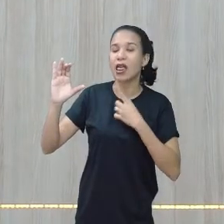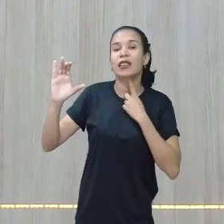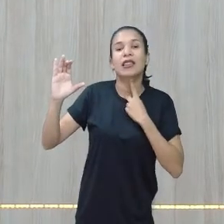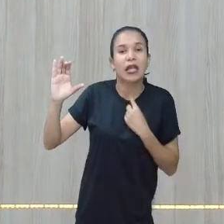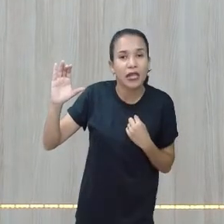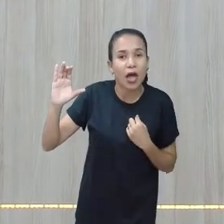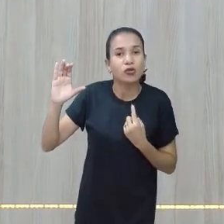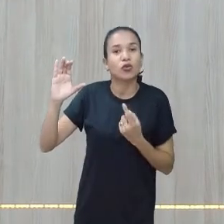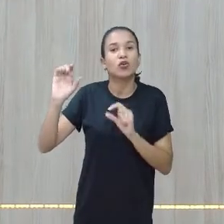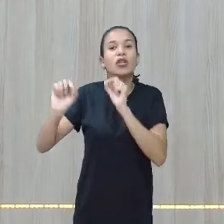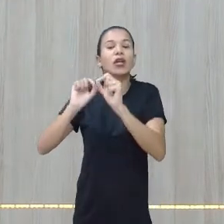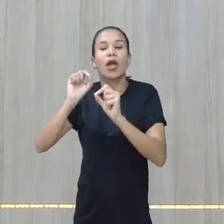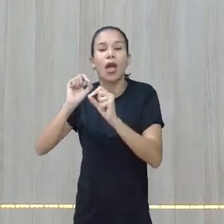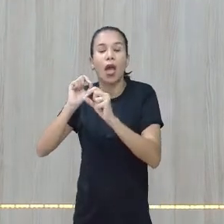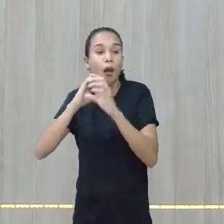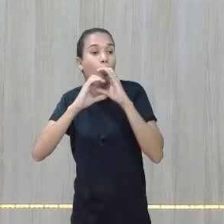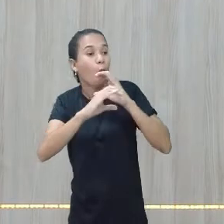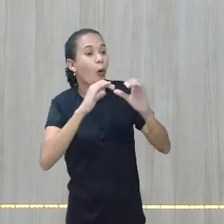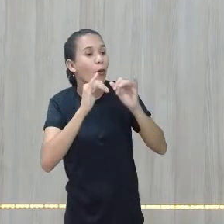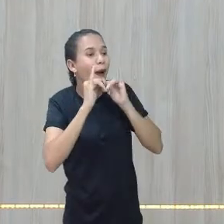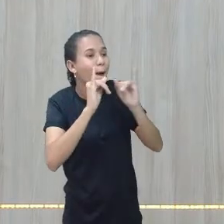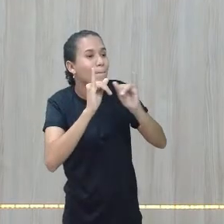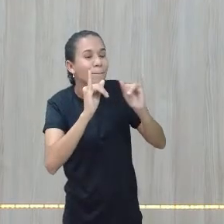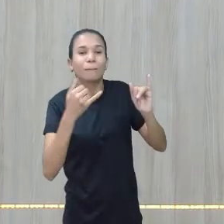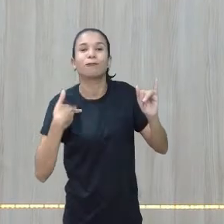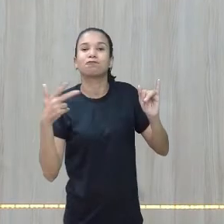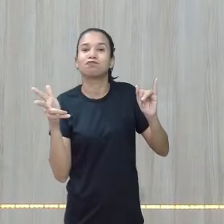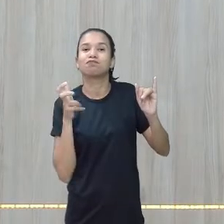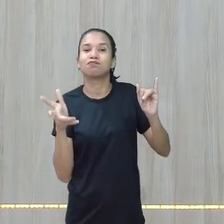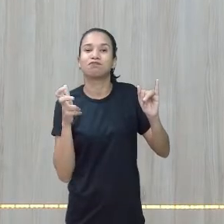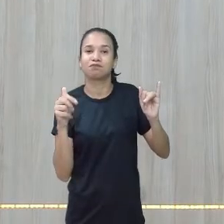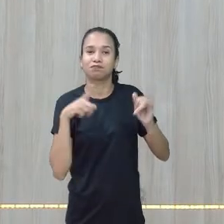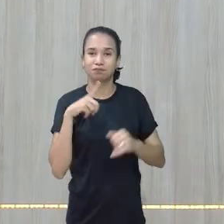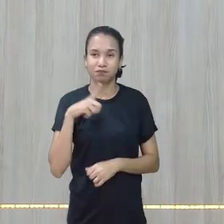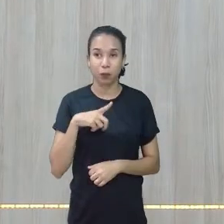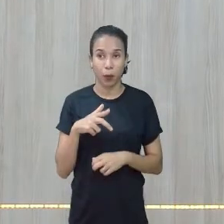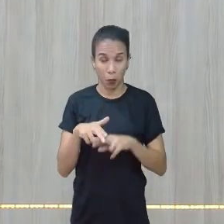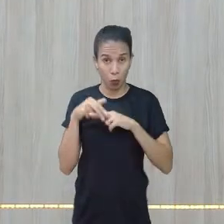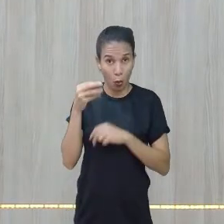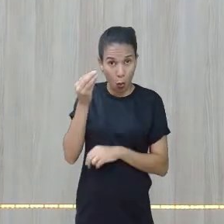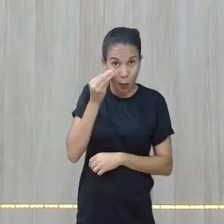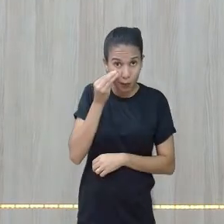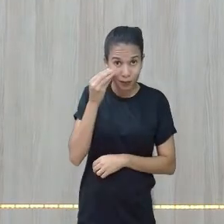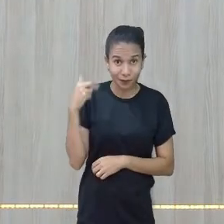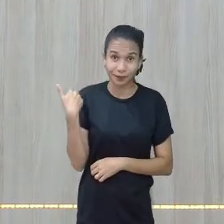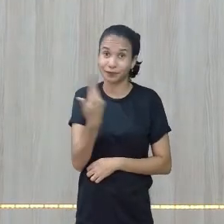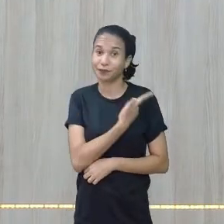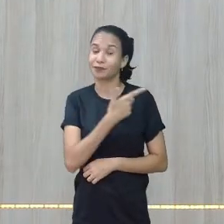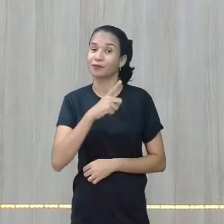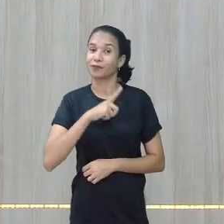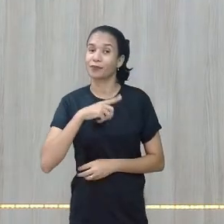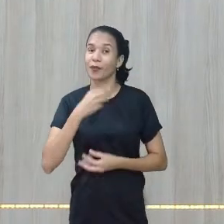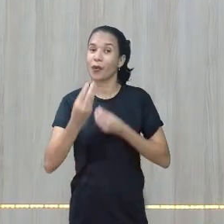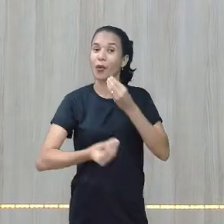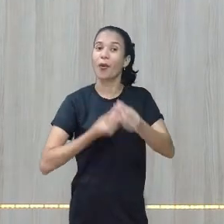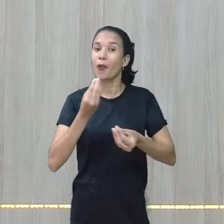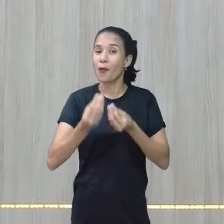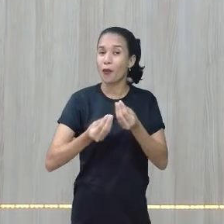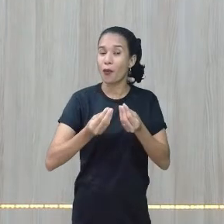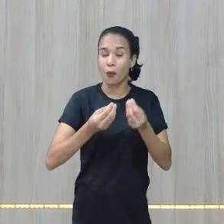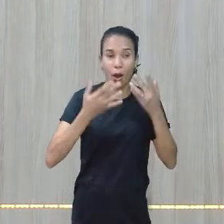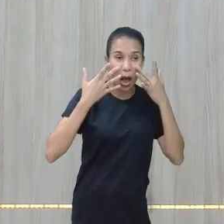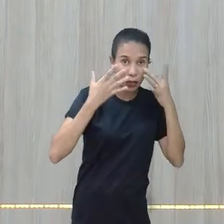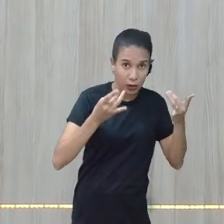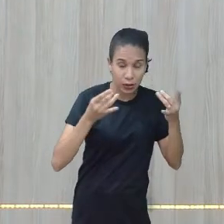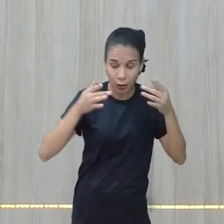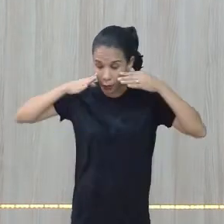desejo de comunicar a sua percepção. Então, perceba que além da gente trabalhar as questões relacionadas à atenção